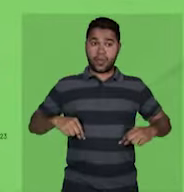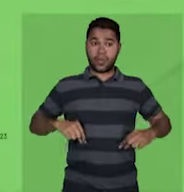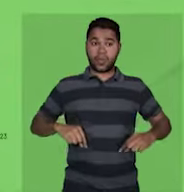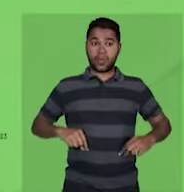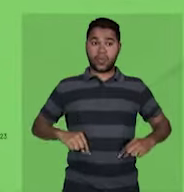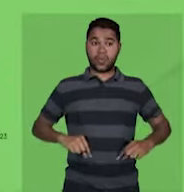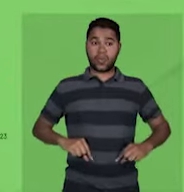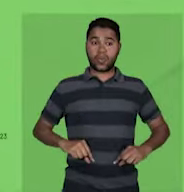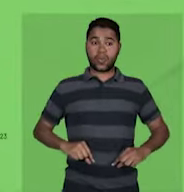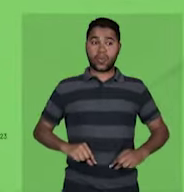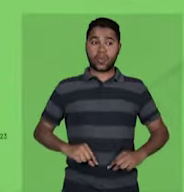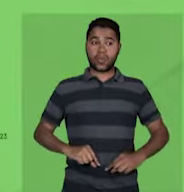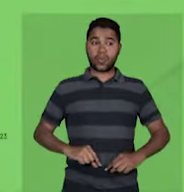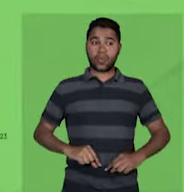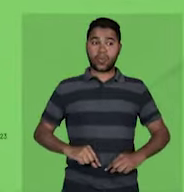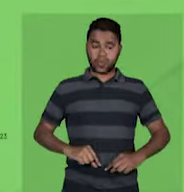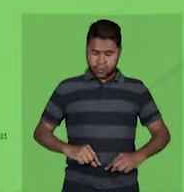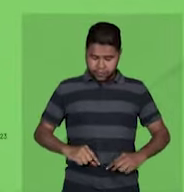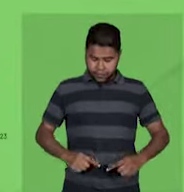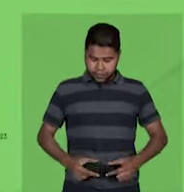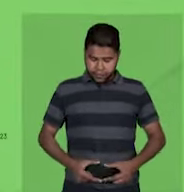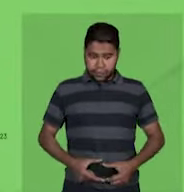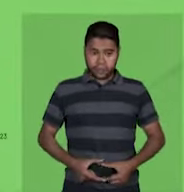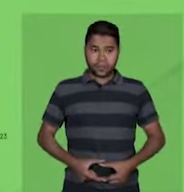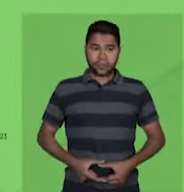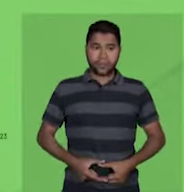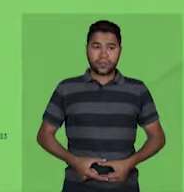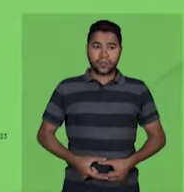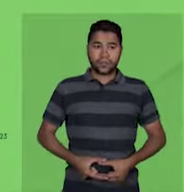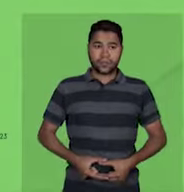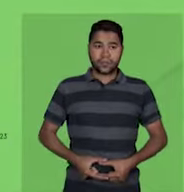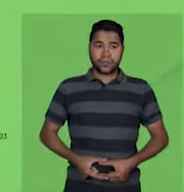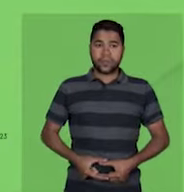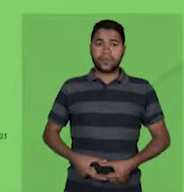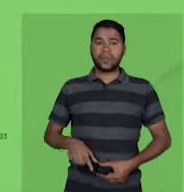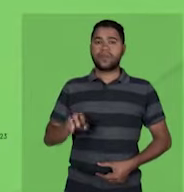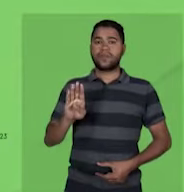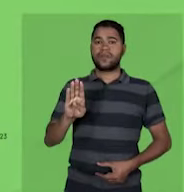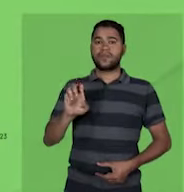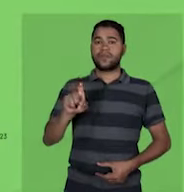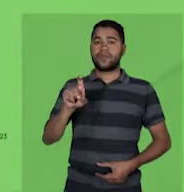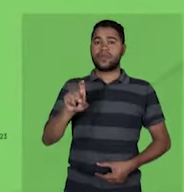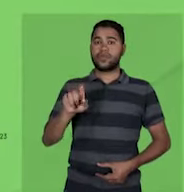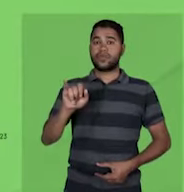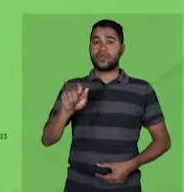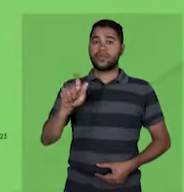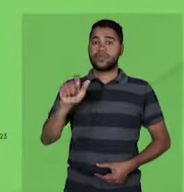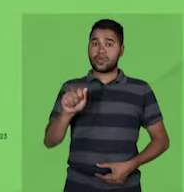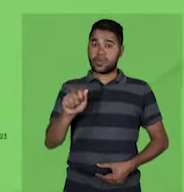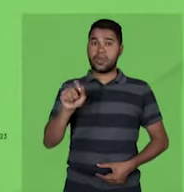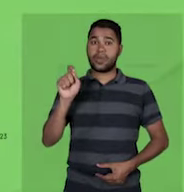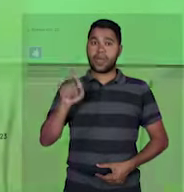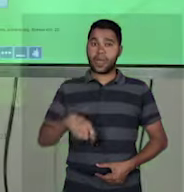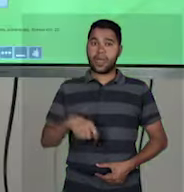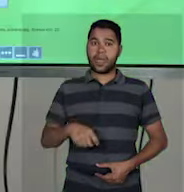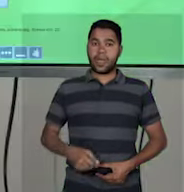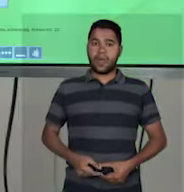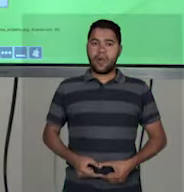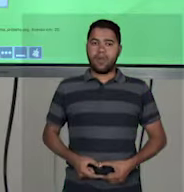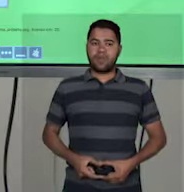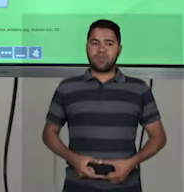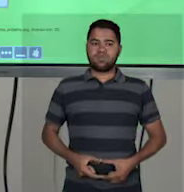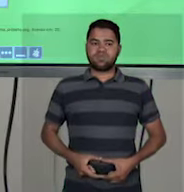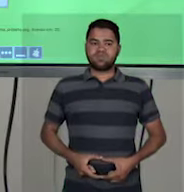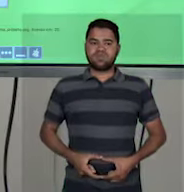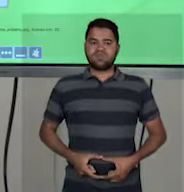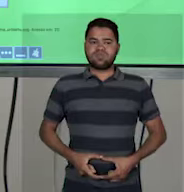irão desembocar aqui, na bexiga. Bexiga essa que serve de